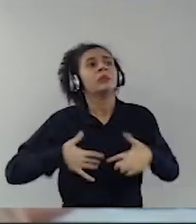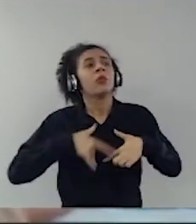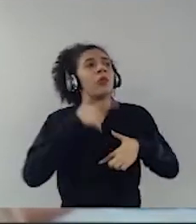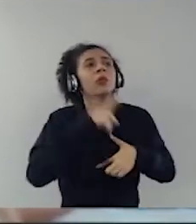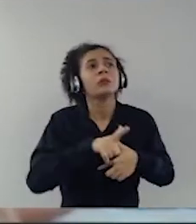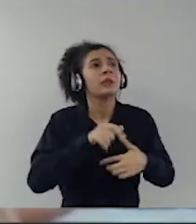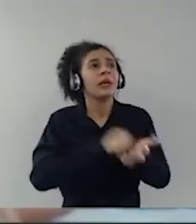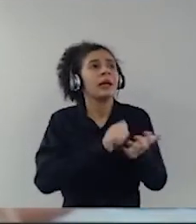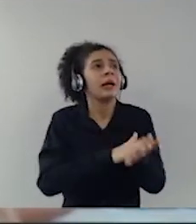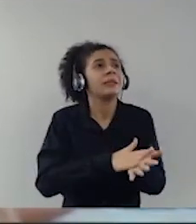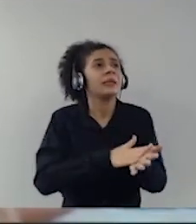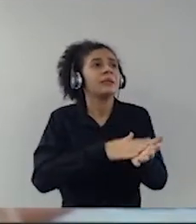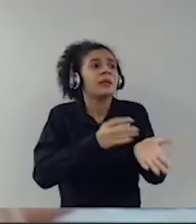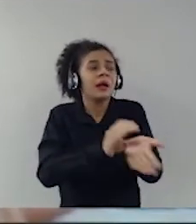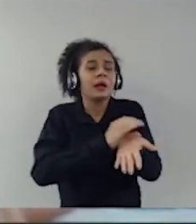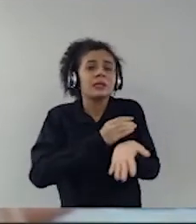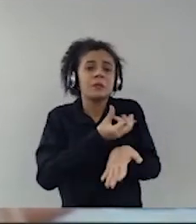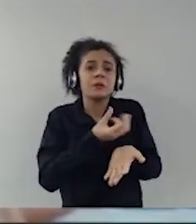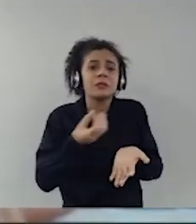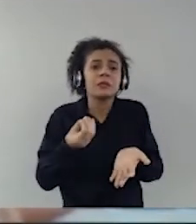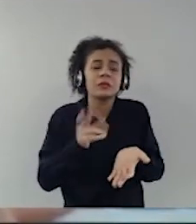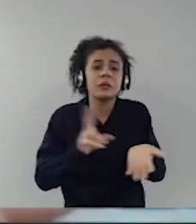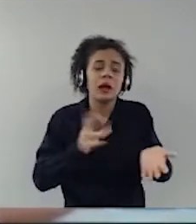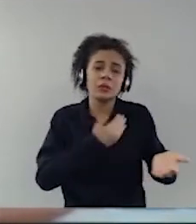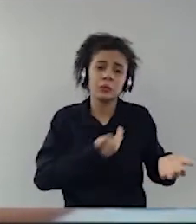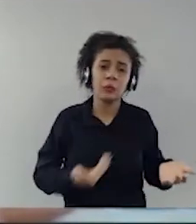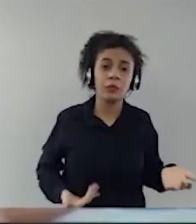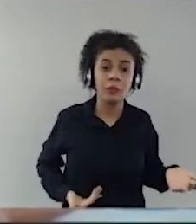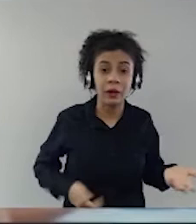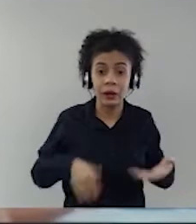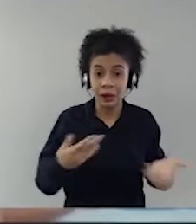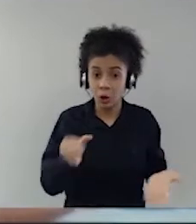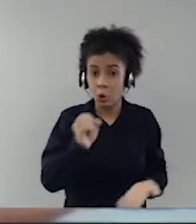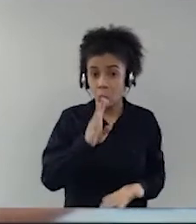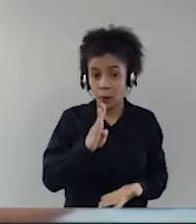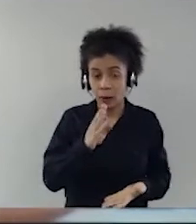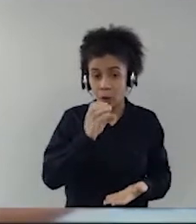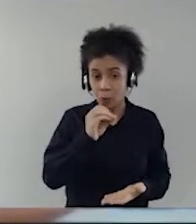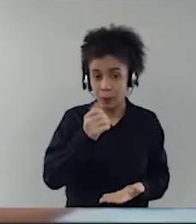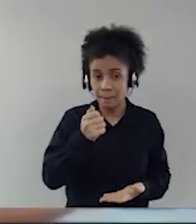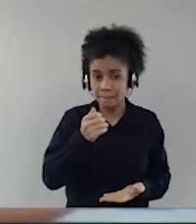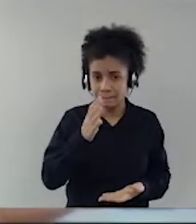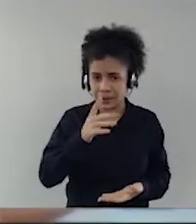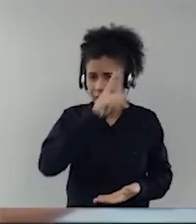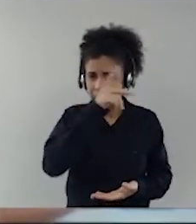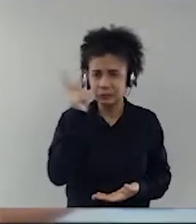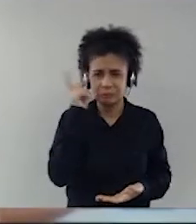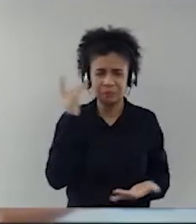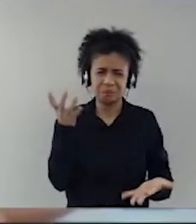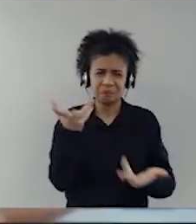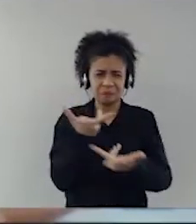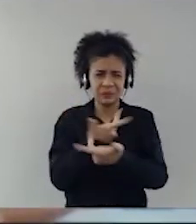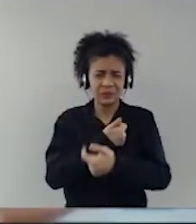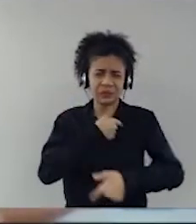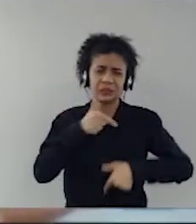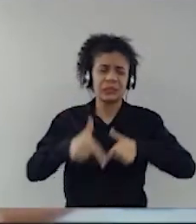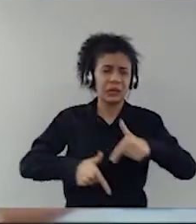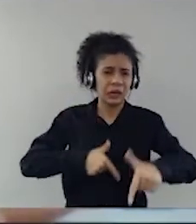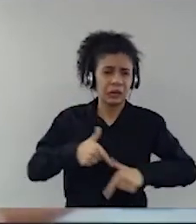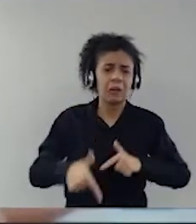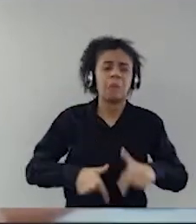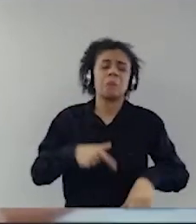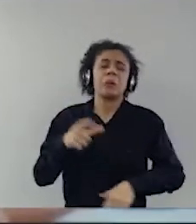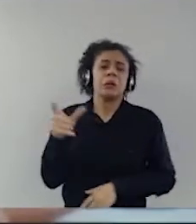conseguiram se cadastrar. A OAB em São Paulo, pela Comissão de Direitos Humanos, tem feito um trabalho incrível. A gente,